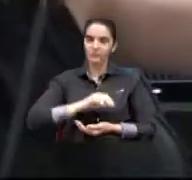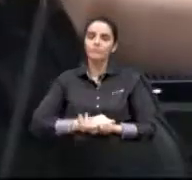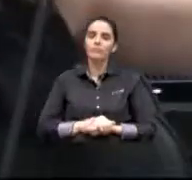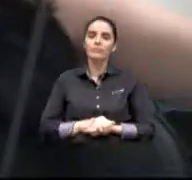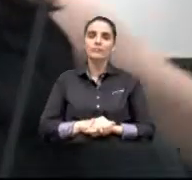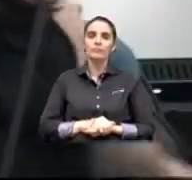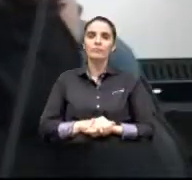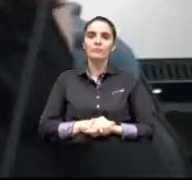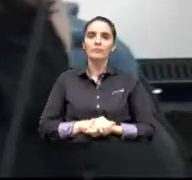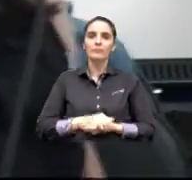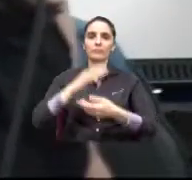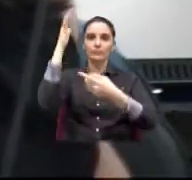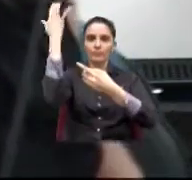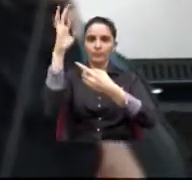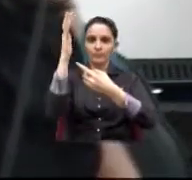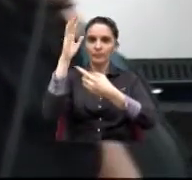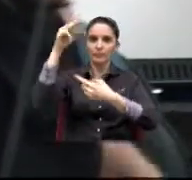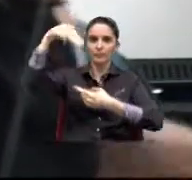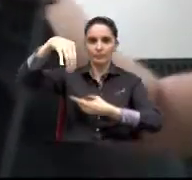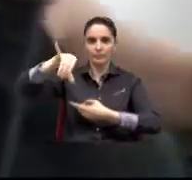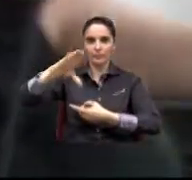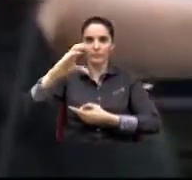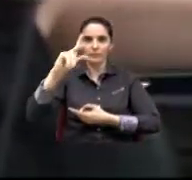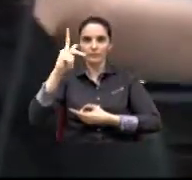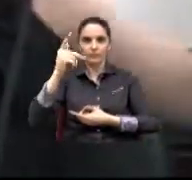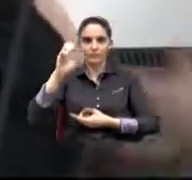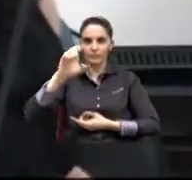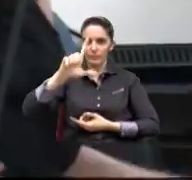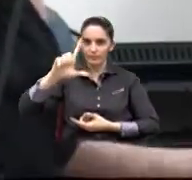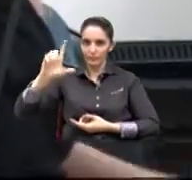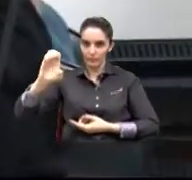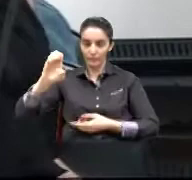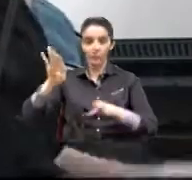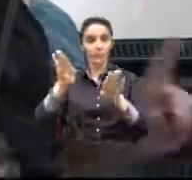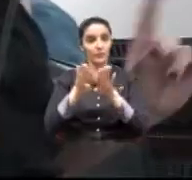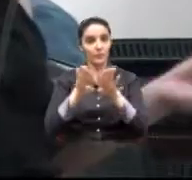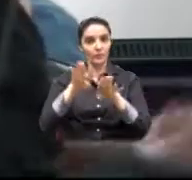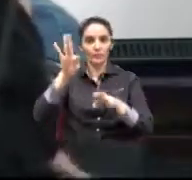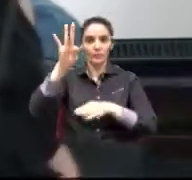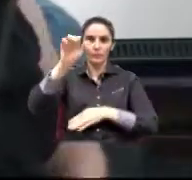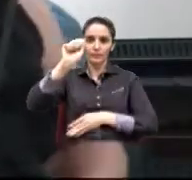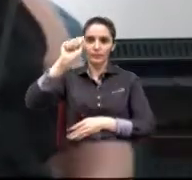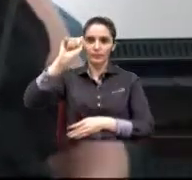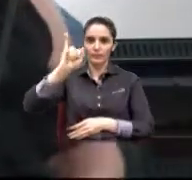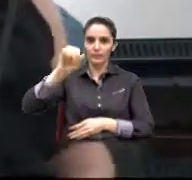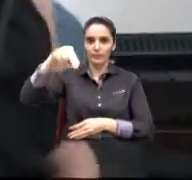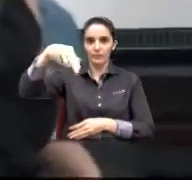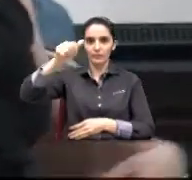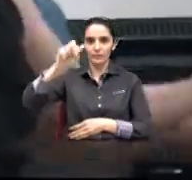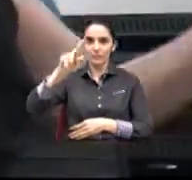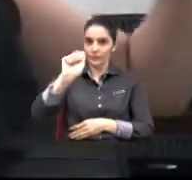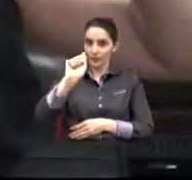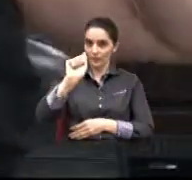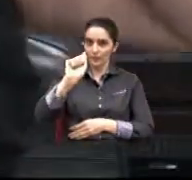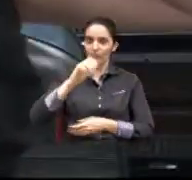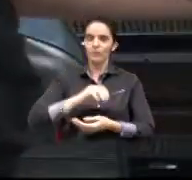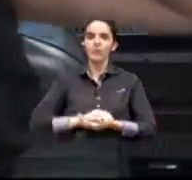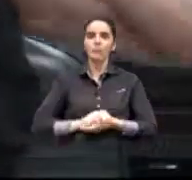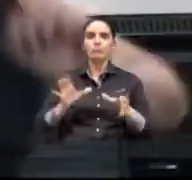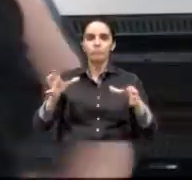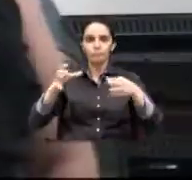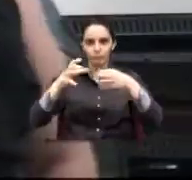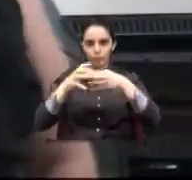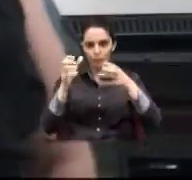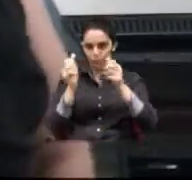Gostaria também de saudar a Michele, que acompanha. Não sei se a Tainara está aí, não está? Pessoal que acompanha,